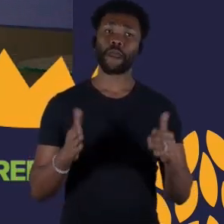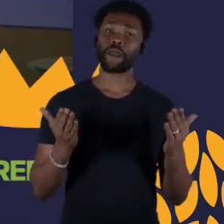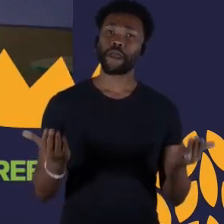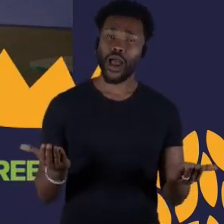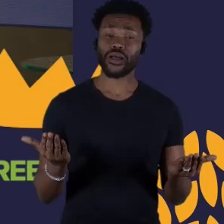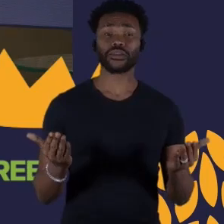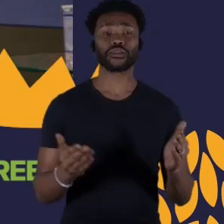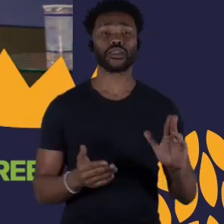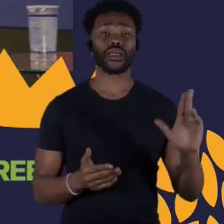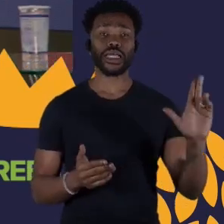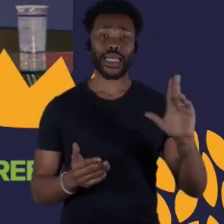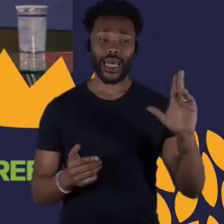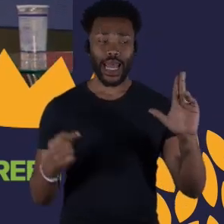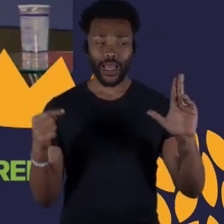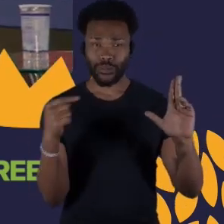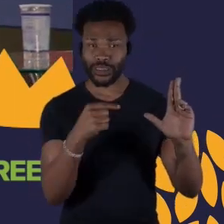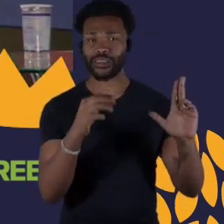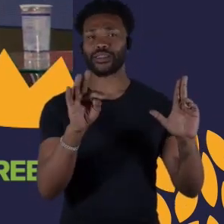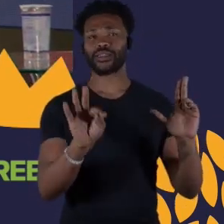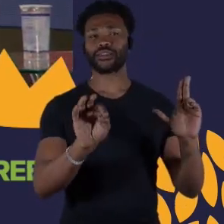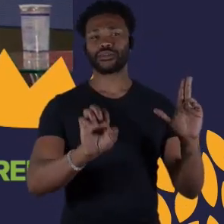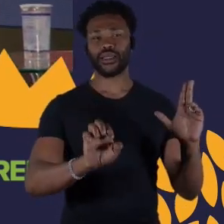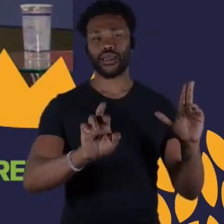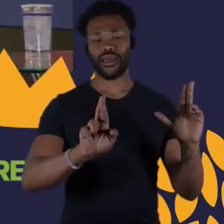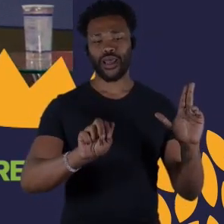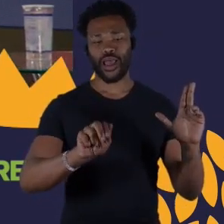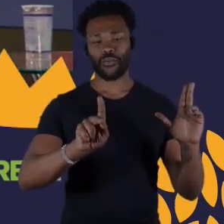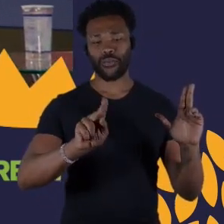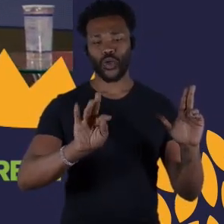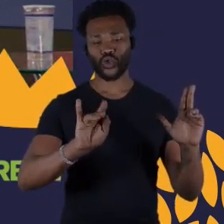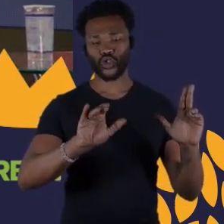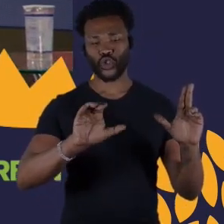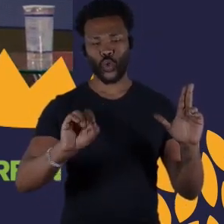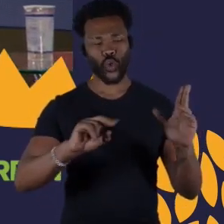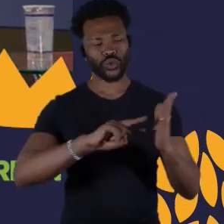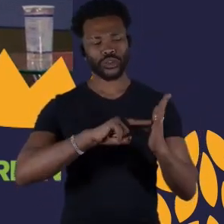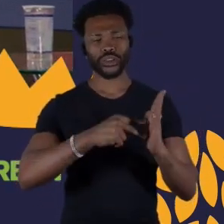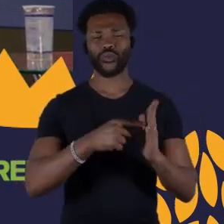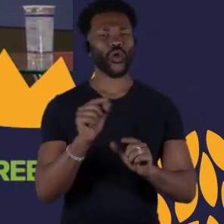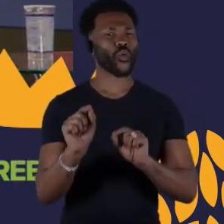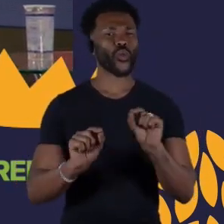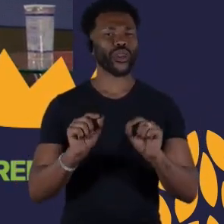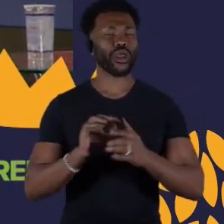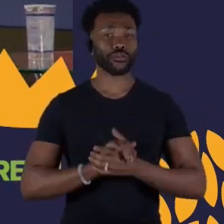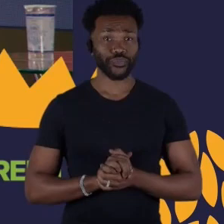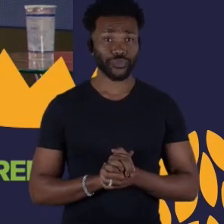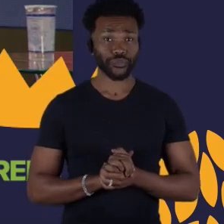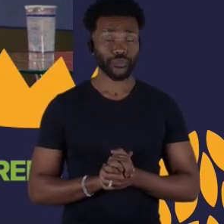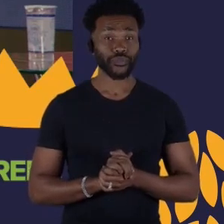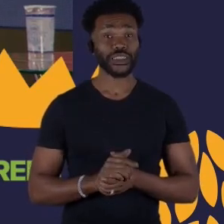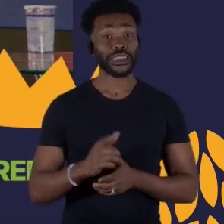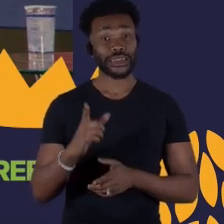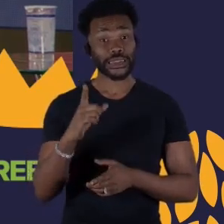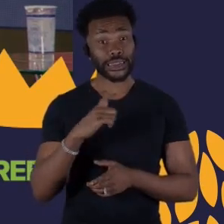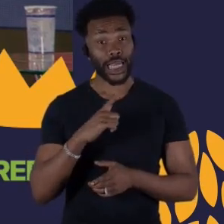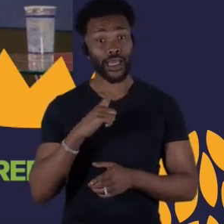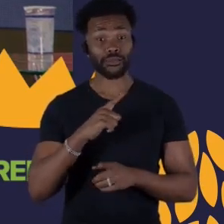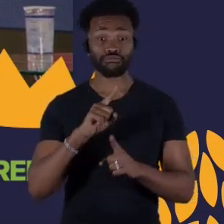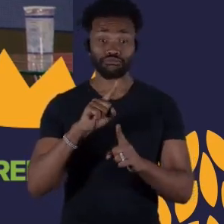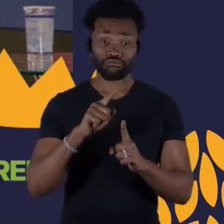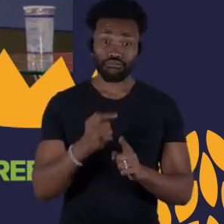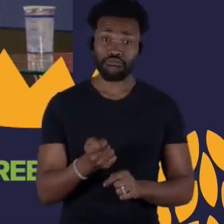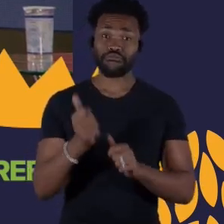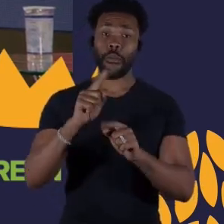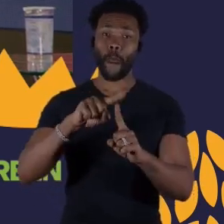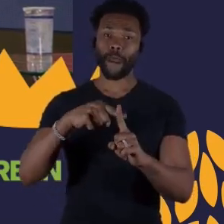como é cannabis terapêutico. O que quer dizer terapêutico? Que tem um efeito